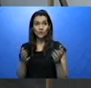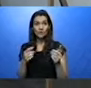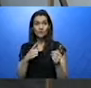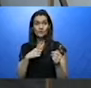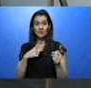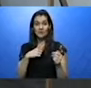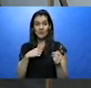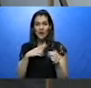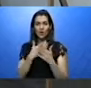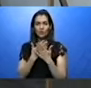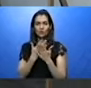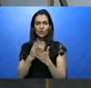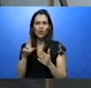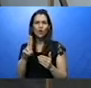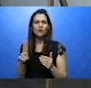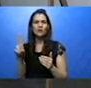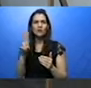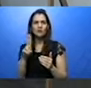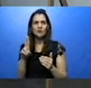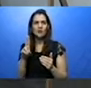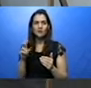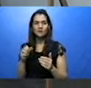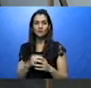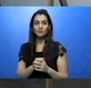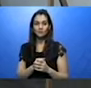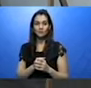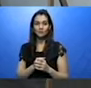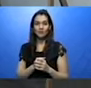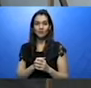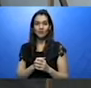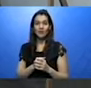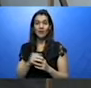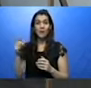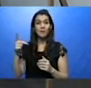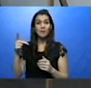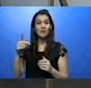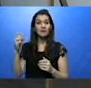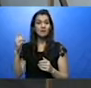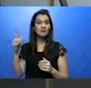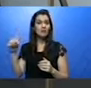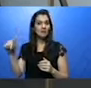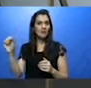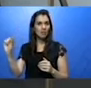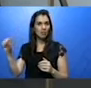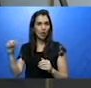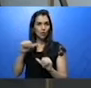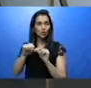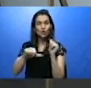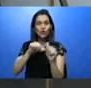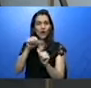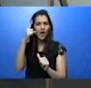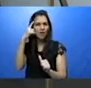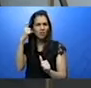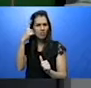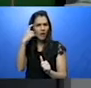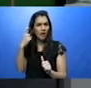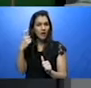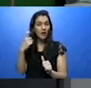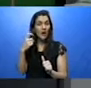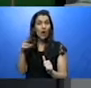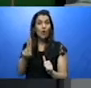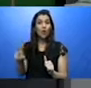unidade 23, que é sobre medidas, na página 179. Trocar ideias, algumas unidades